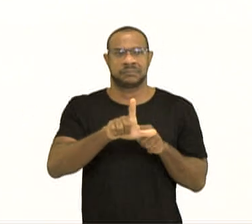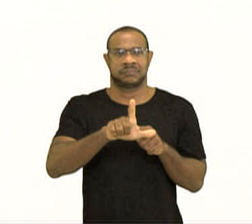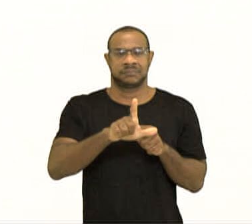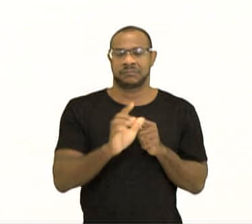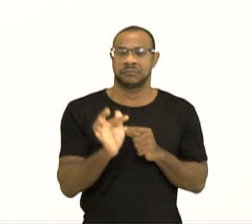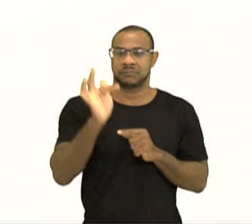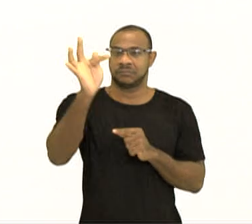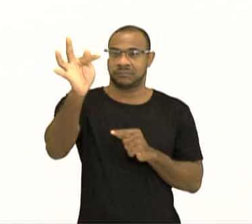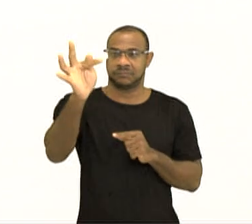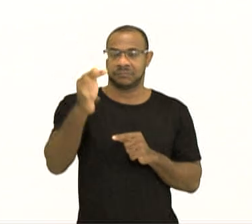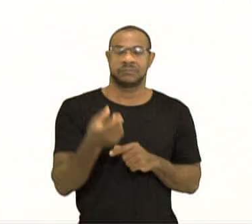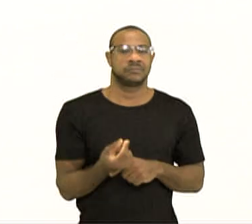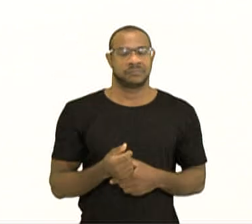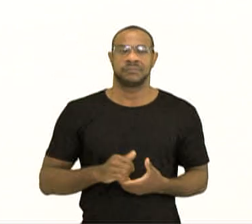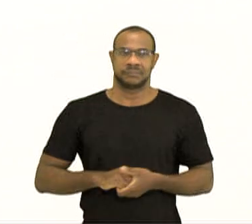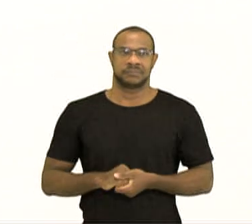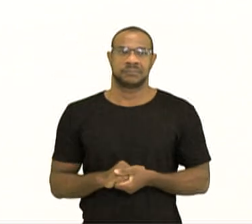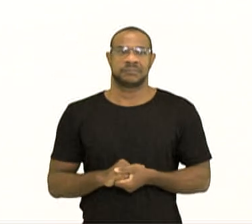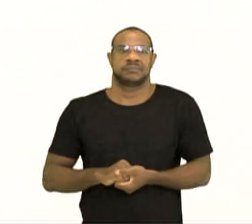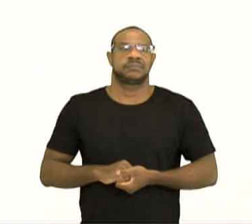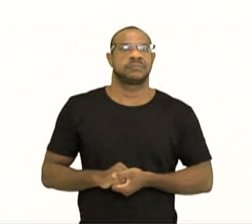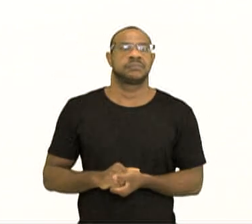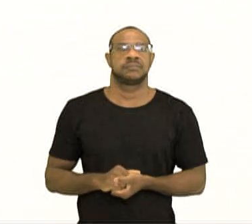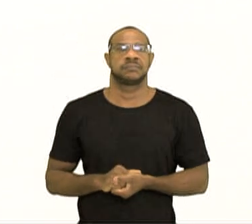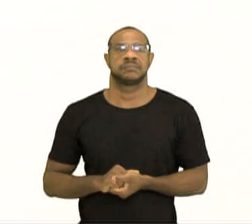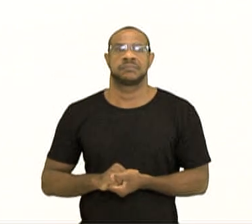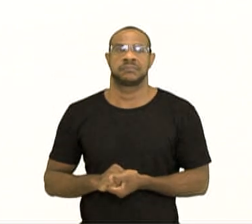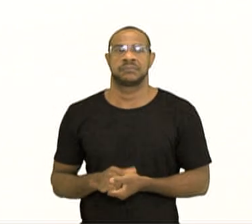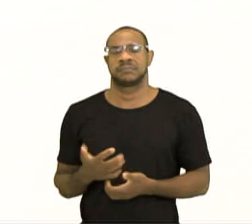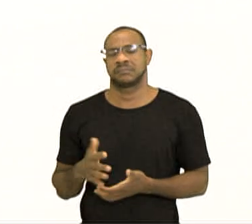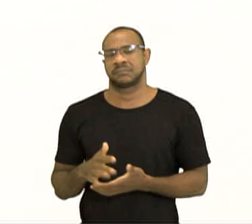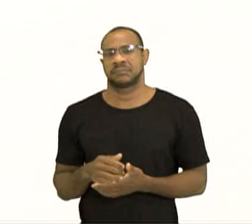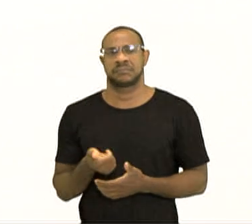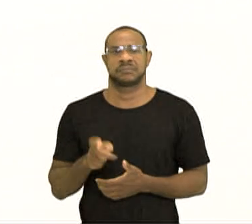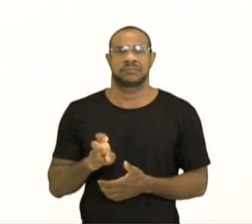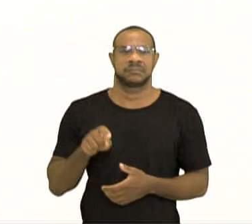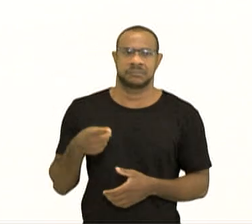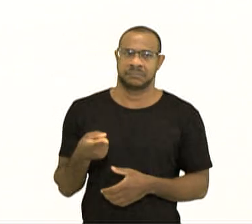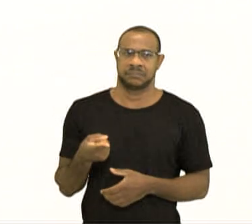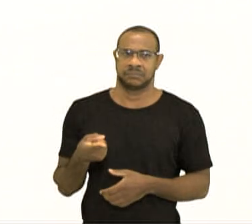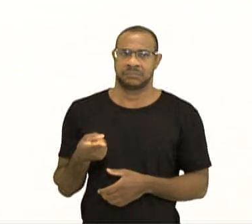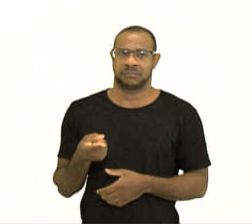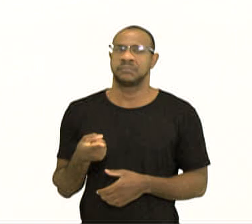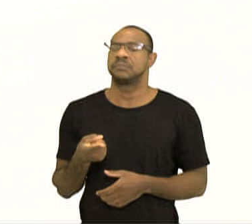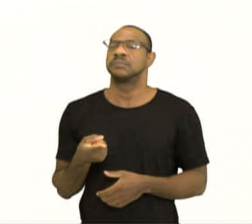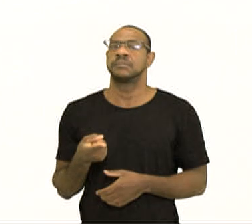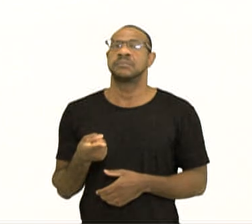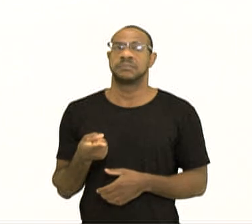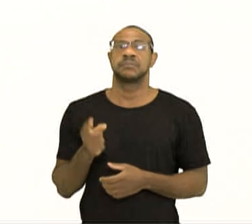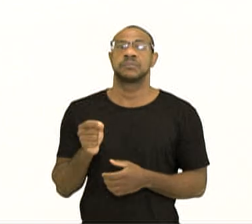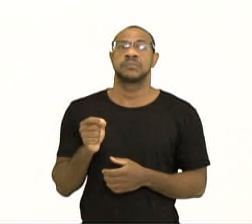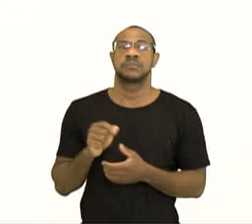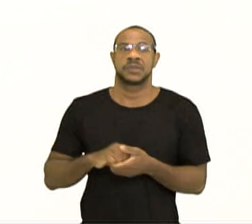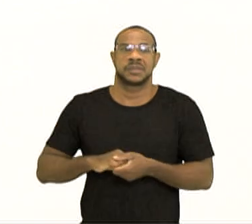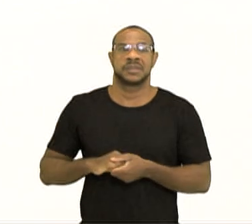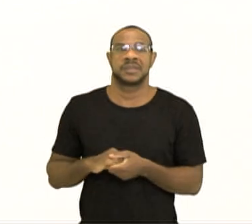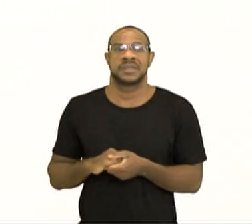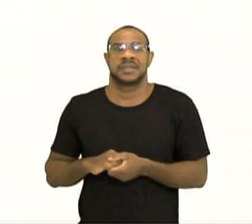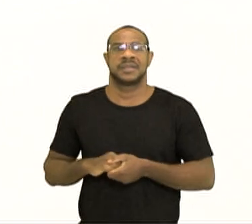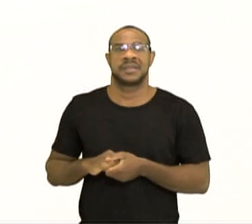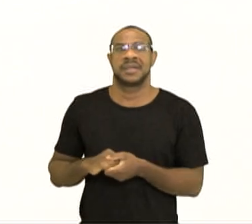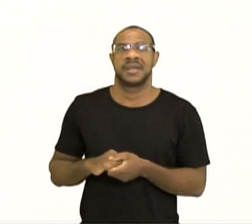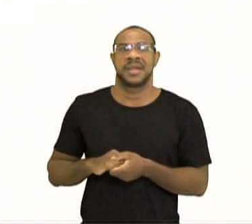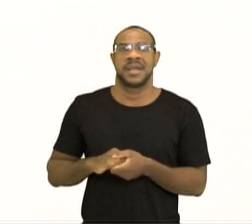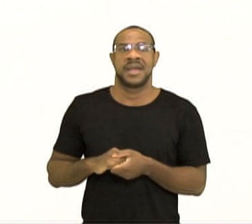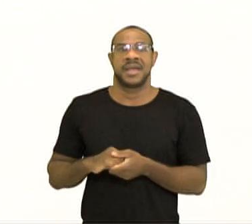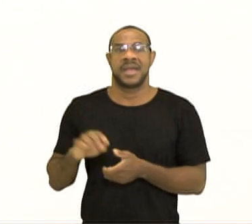futuro. Daí em torno de 15 mil euros, eu acho. Tá? Foi a resposta dele. Beleza? Temos mais o que praticar aqui,